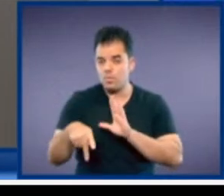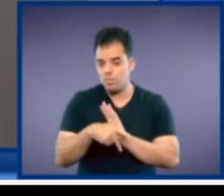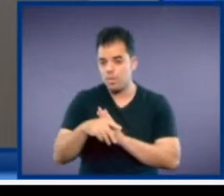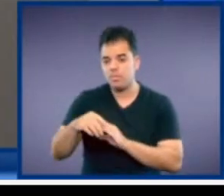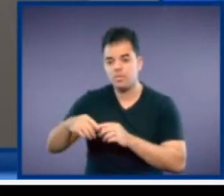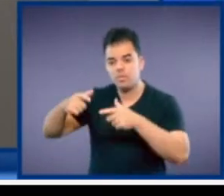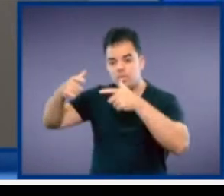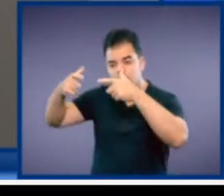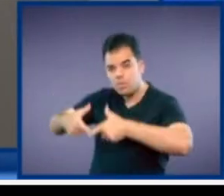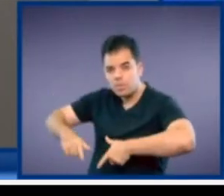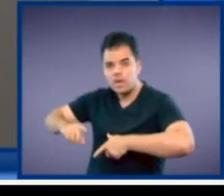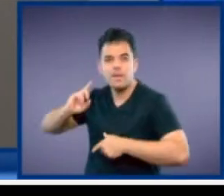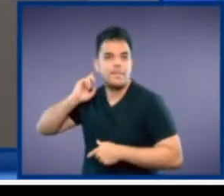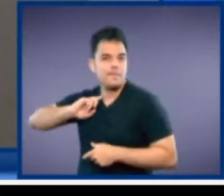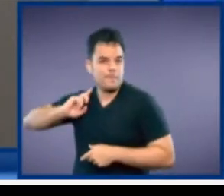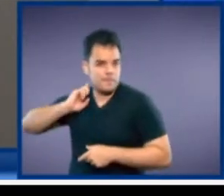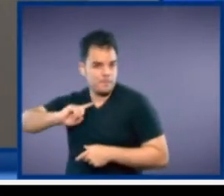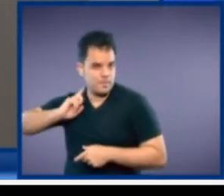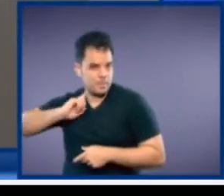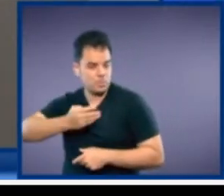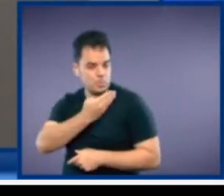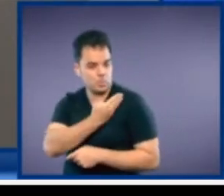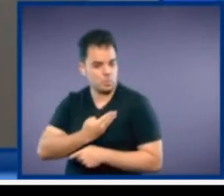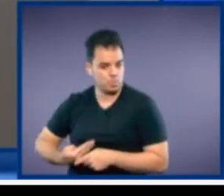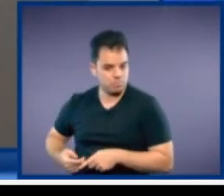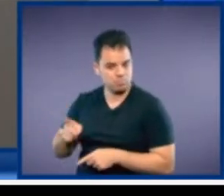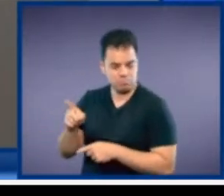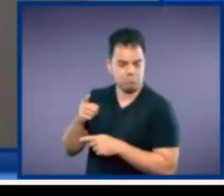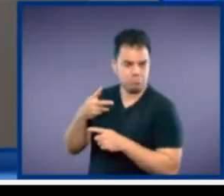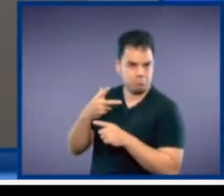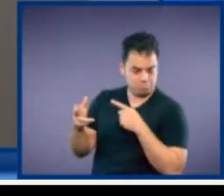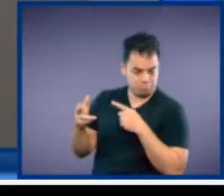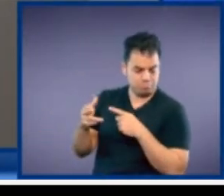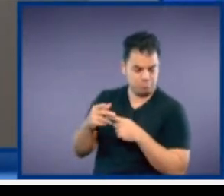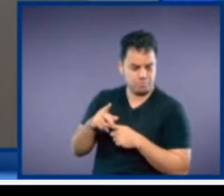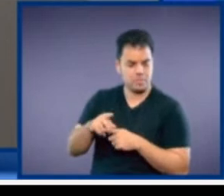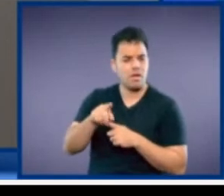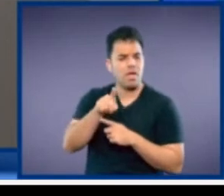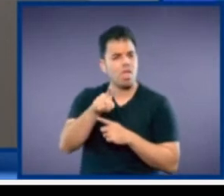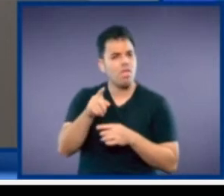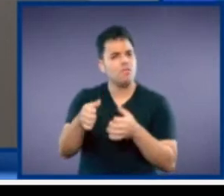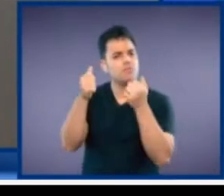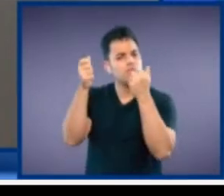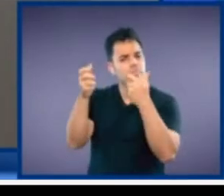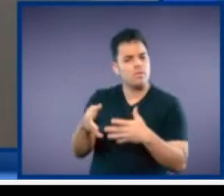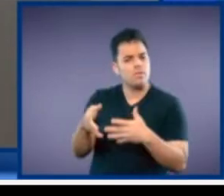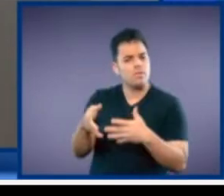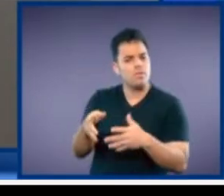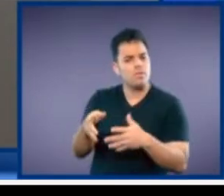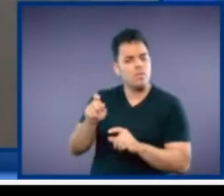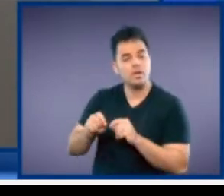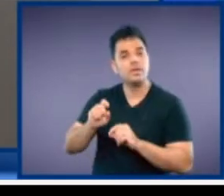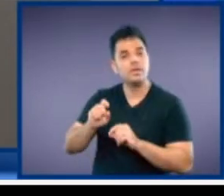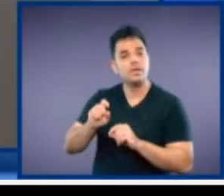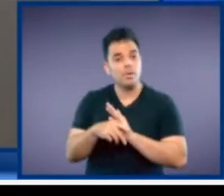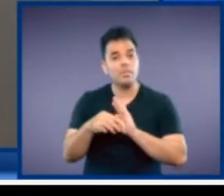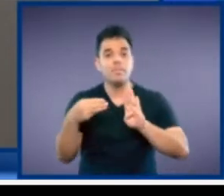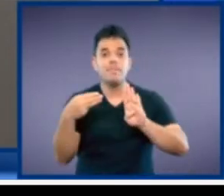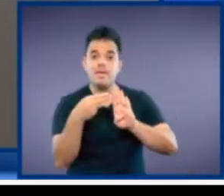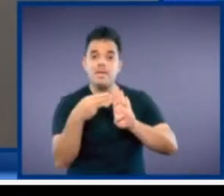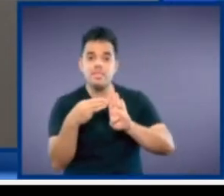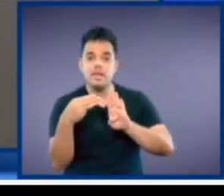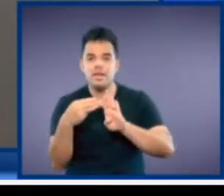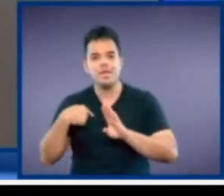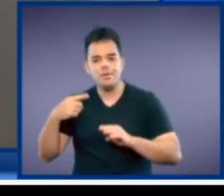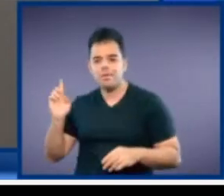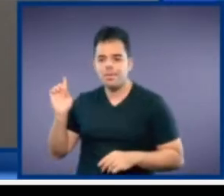Minas, eu nunca poderia imaginar que viria aqui a B3 tantas